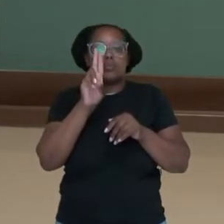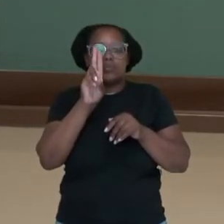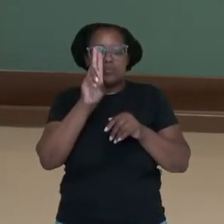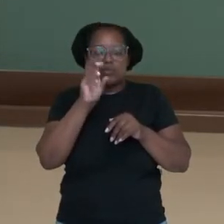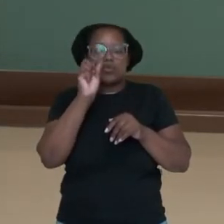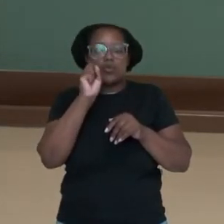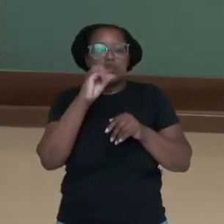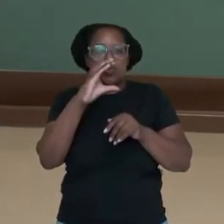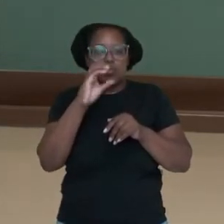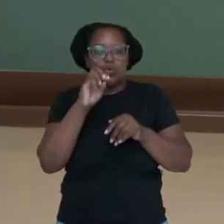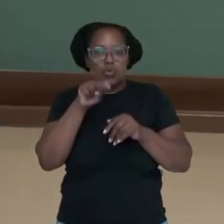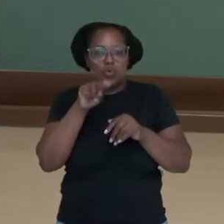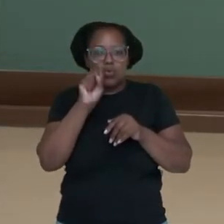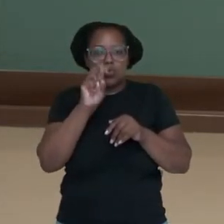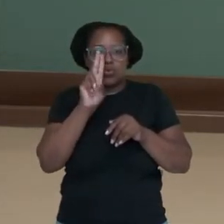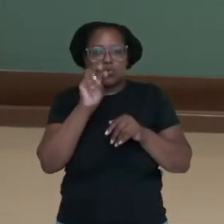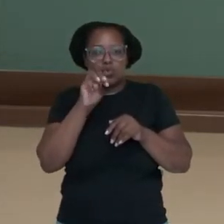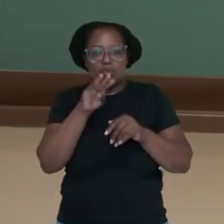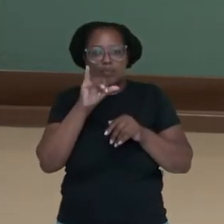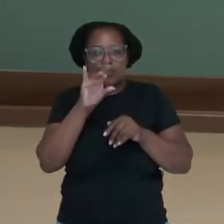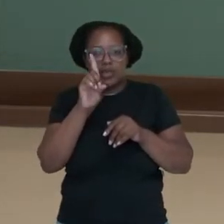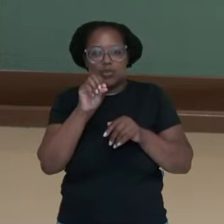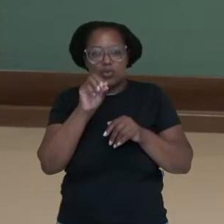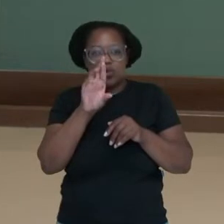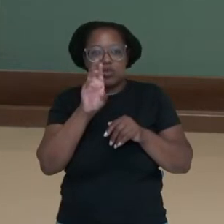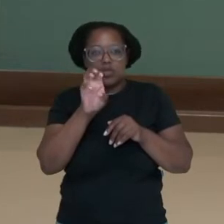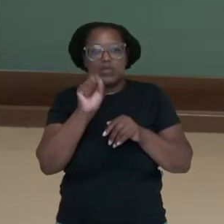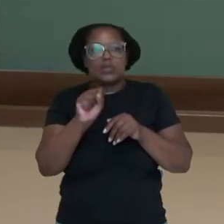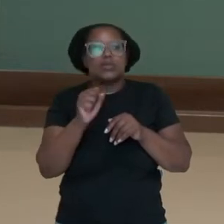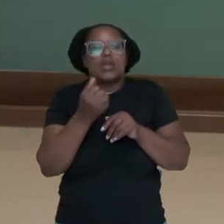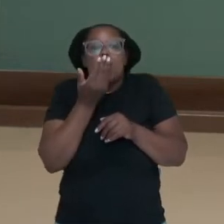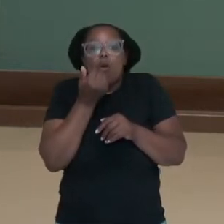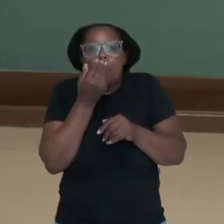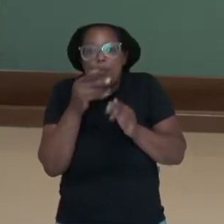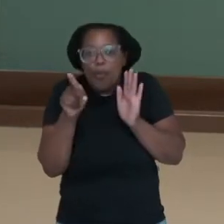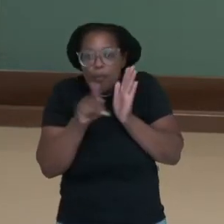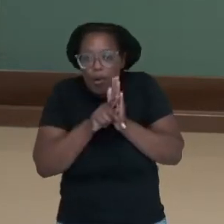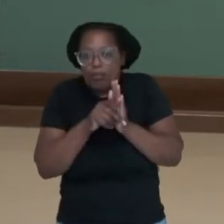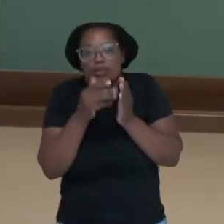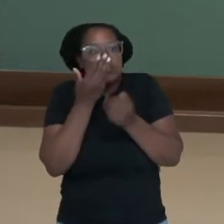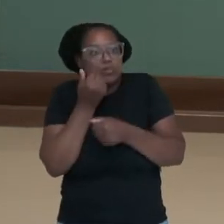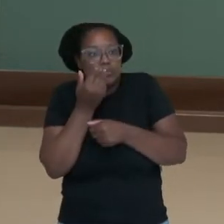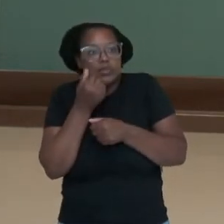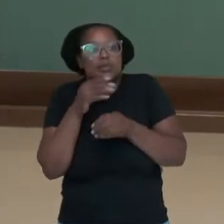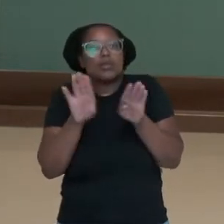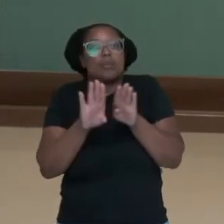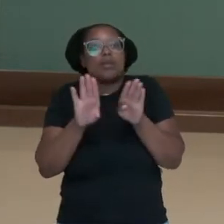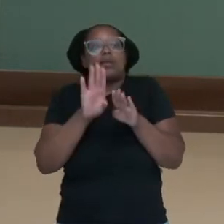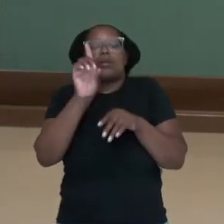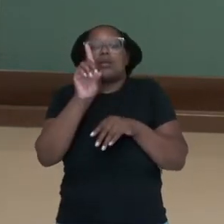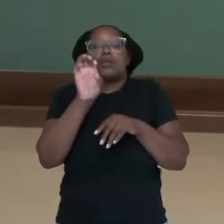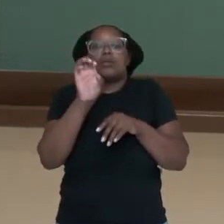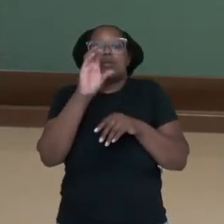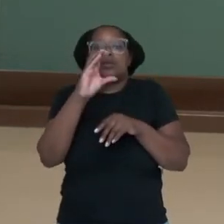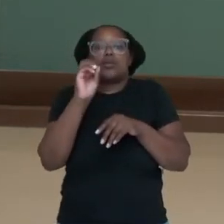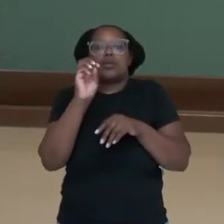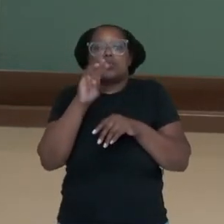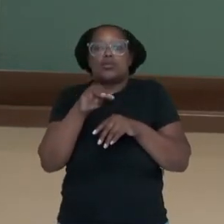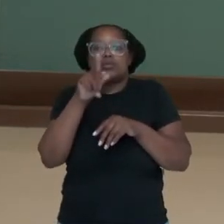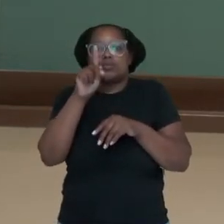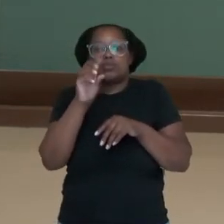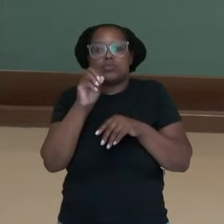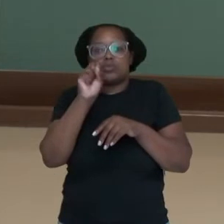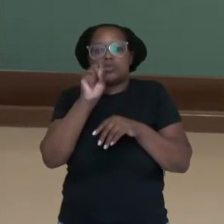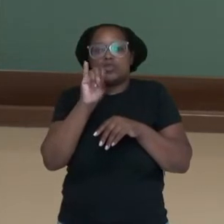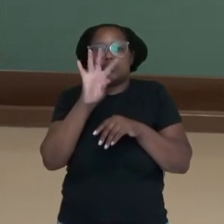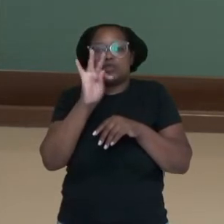que também vão se alimentar de outros seres através do processo de decomposição. E cada um desses